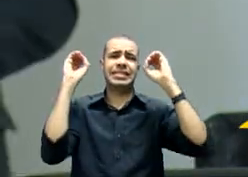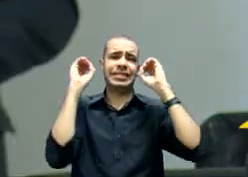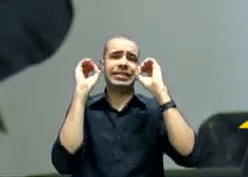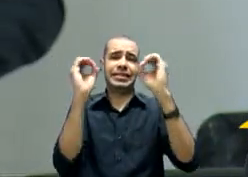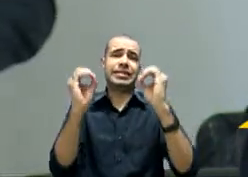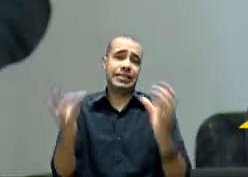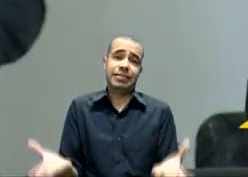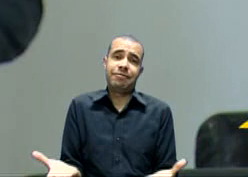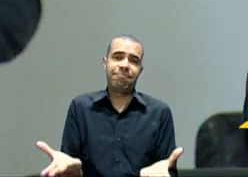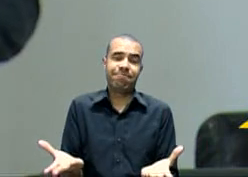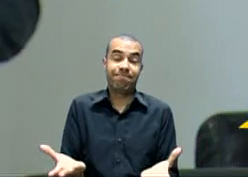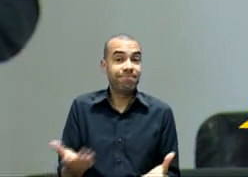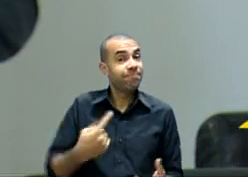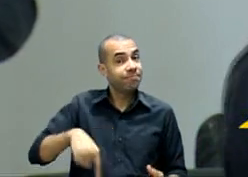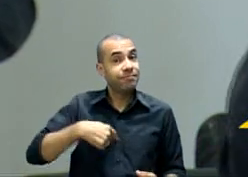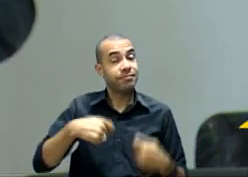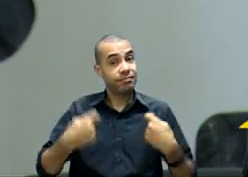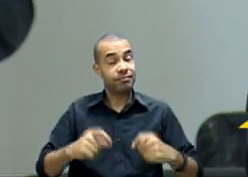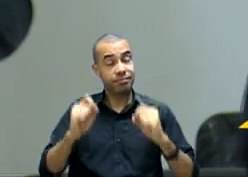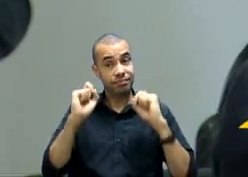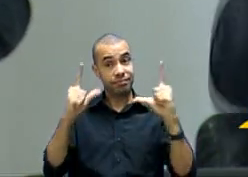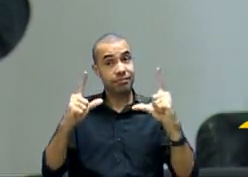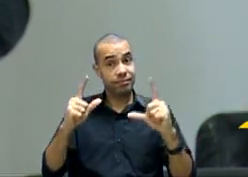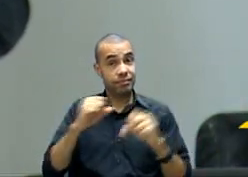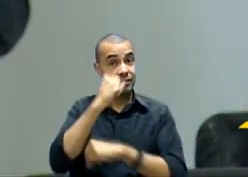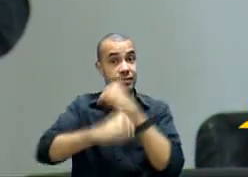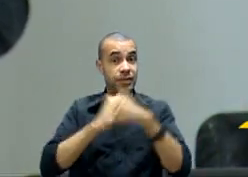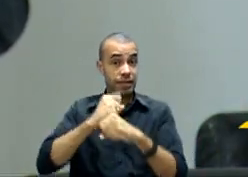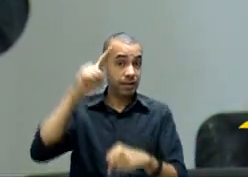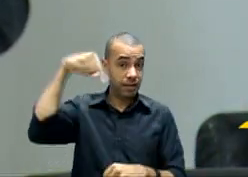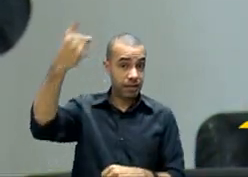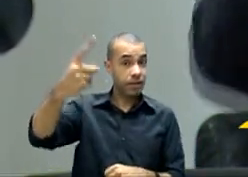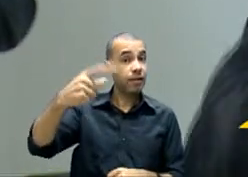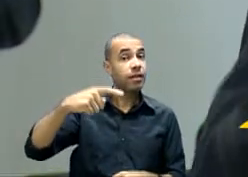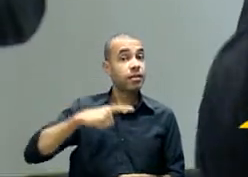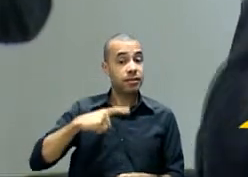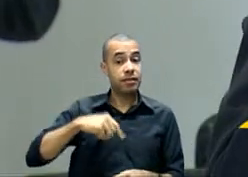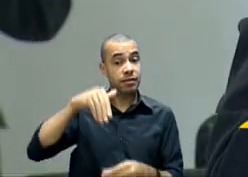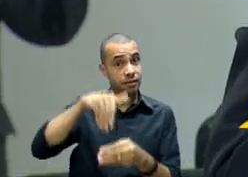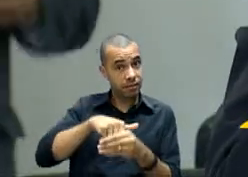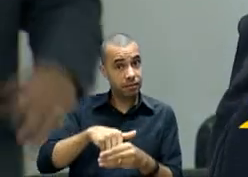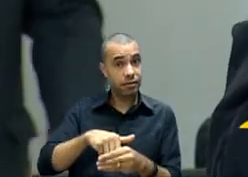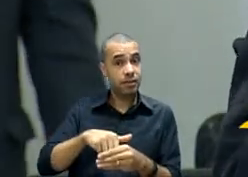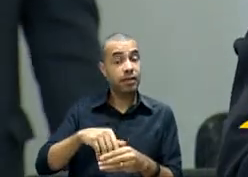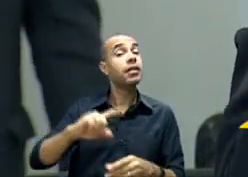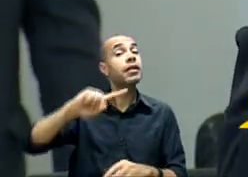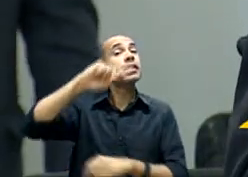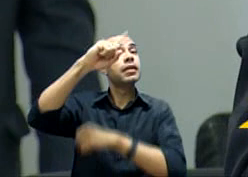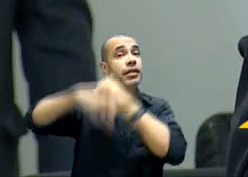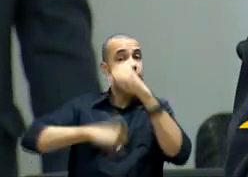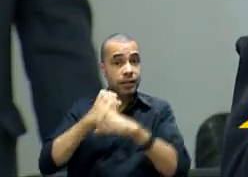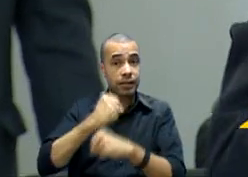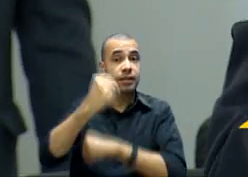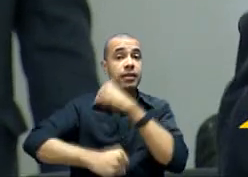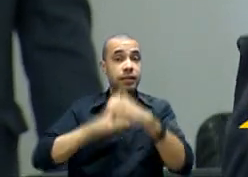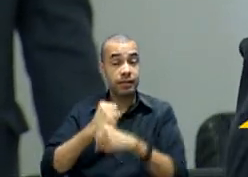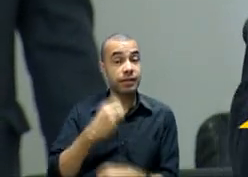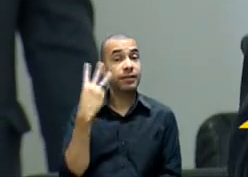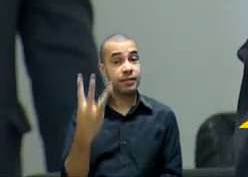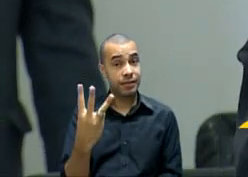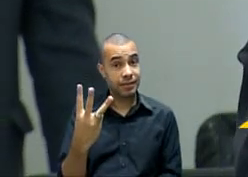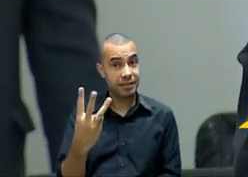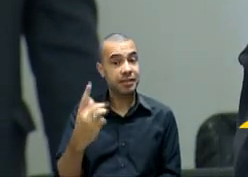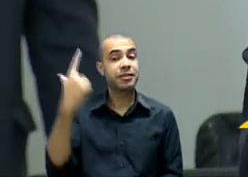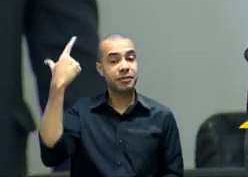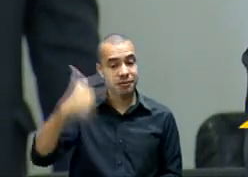ano que vem vai ter as eleições, mas daqui a 3 anos tem novamente. E que a gente possa, então,